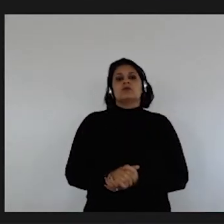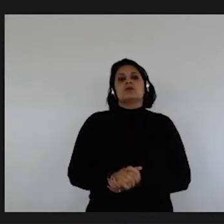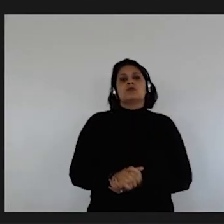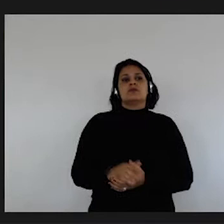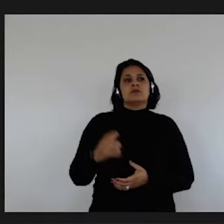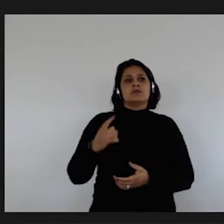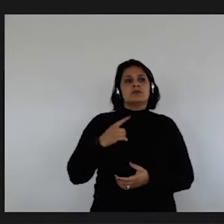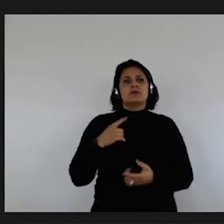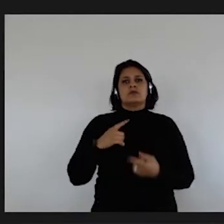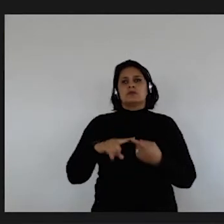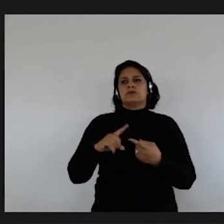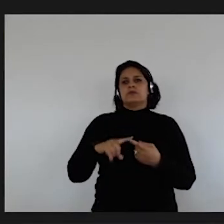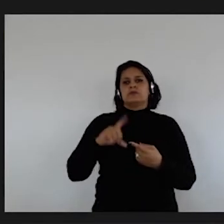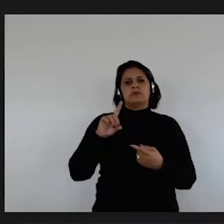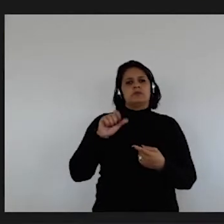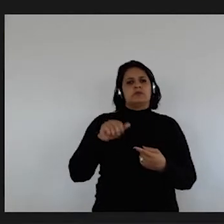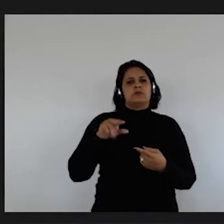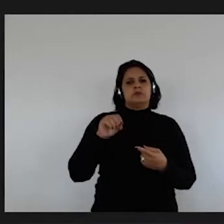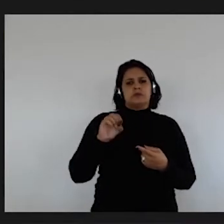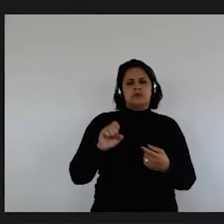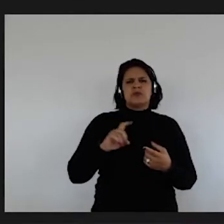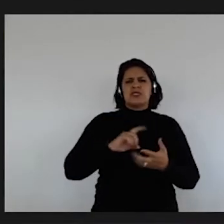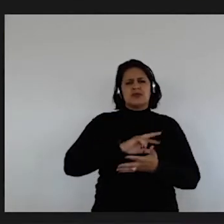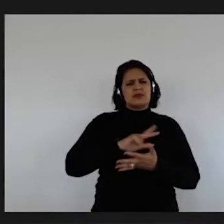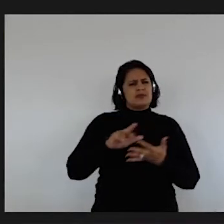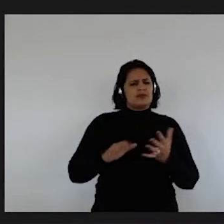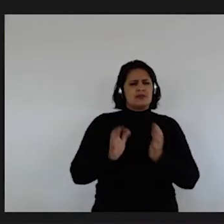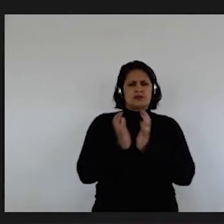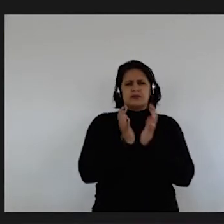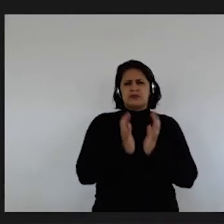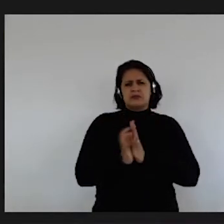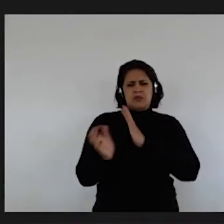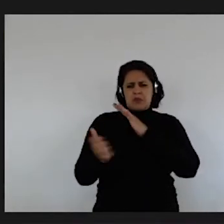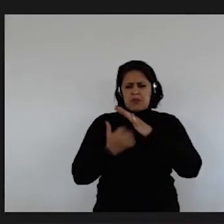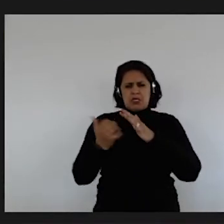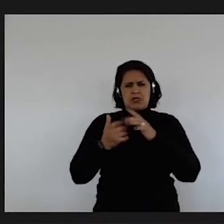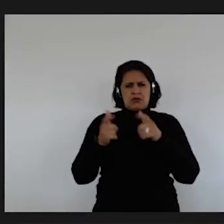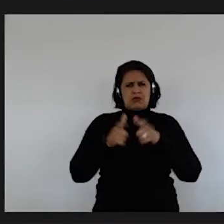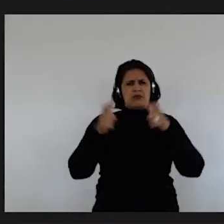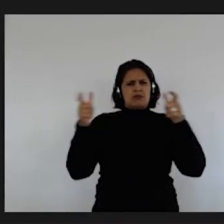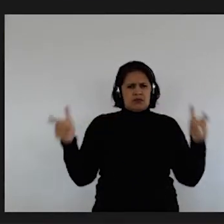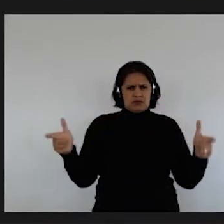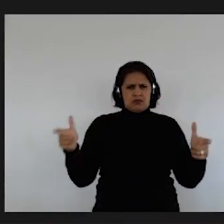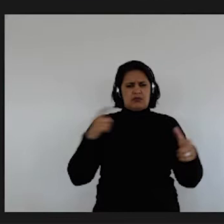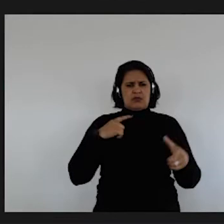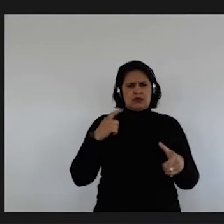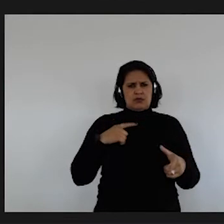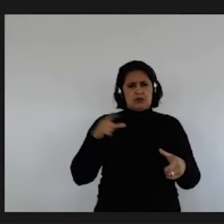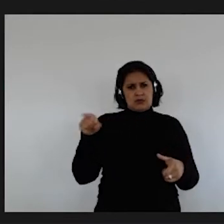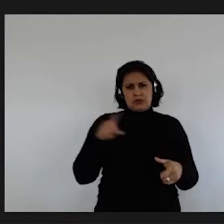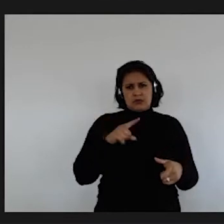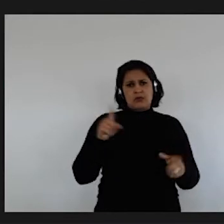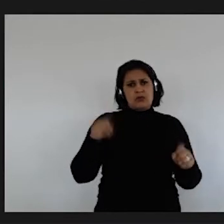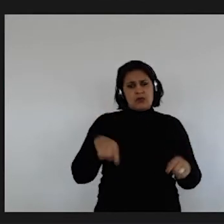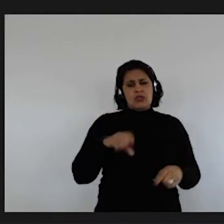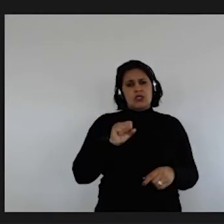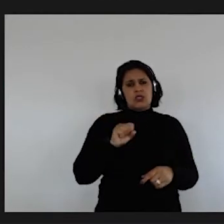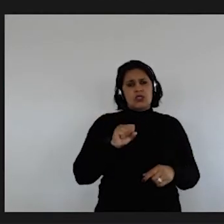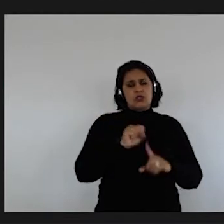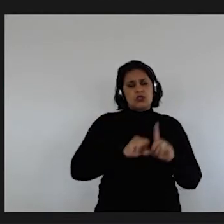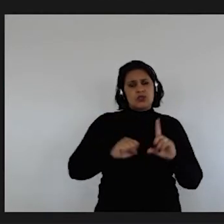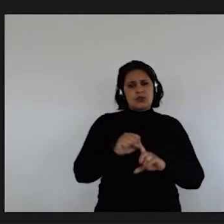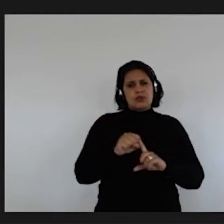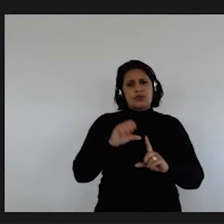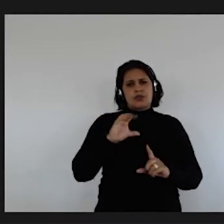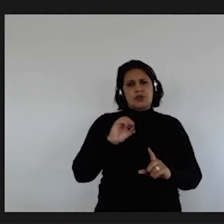Corbonel, Danone, a seguradora Mafre, Crédito Agricole, Leite Paulista, Batavo, têm por detrás sociedades cooperativas. A